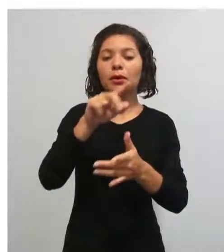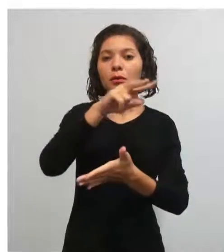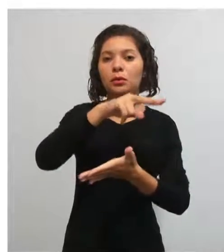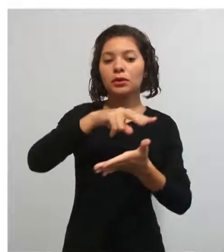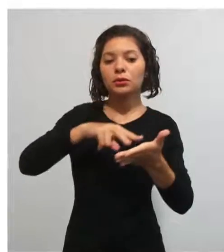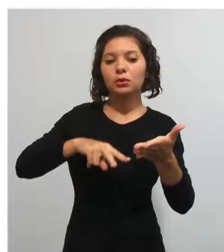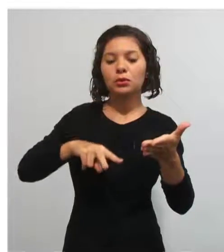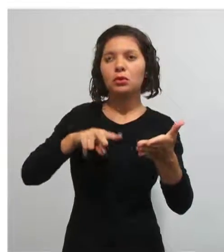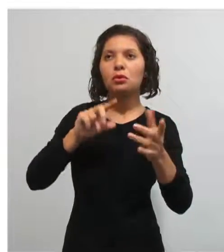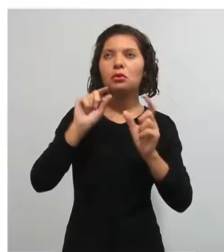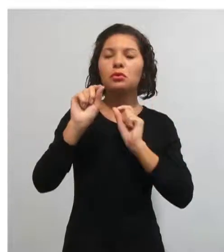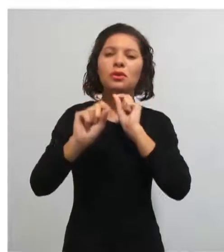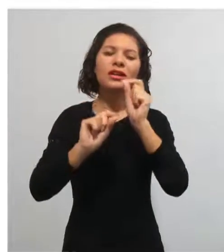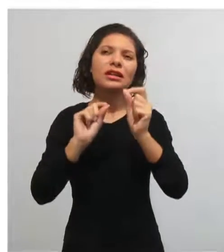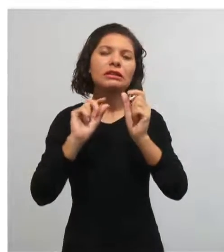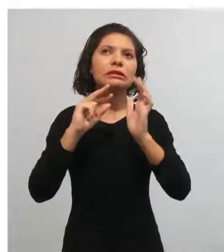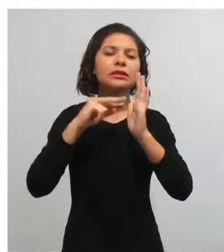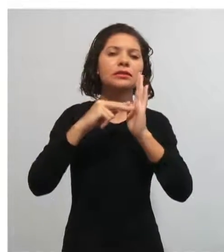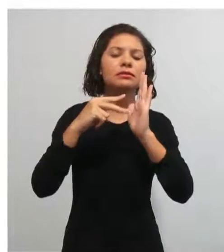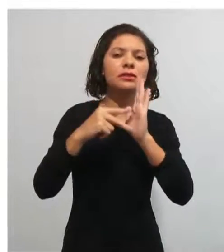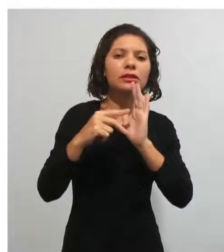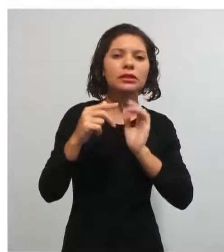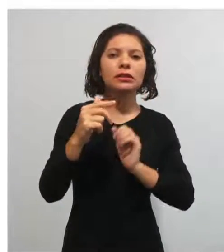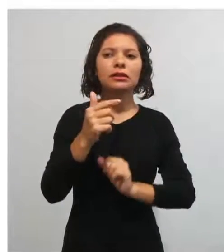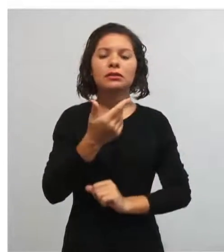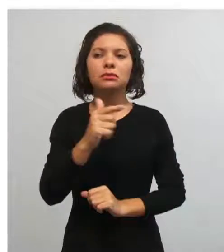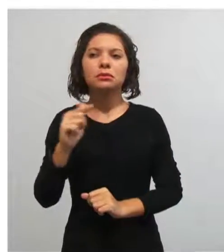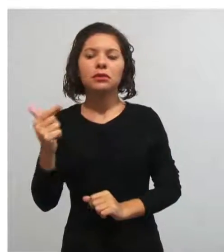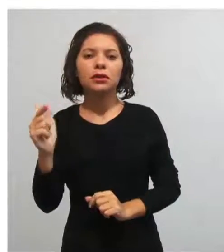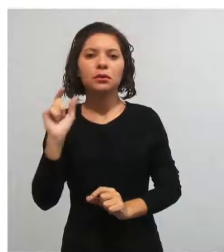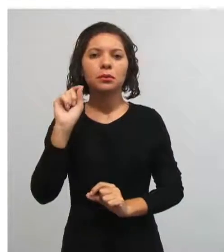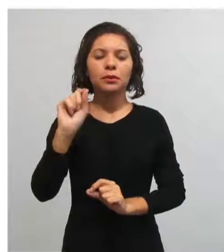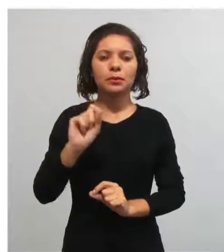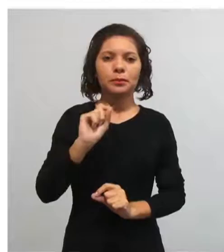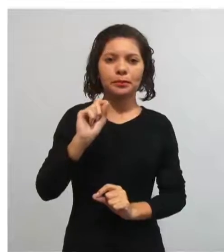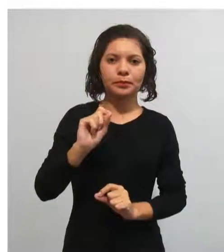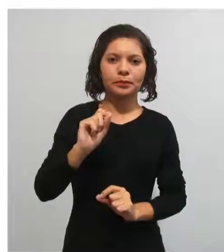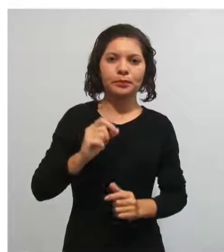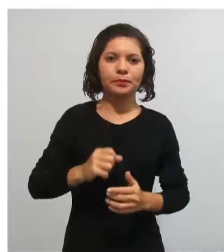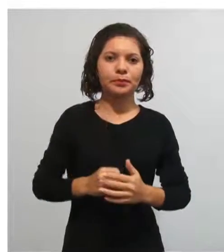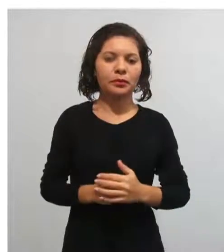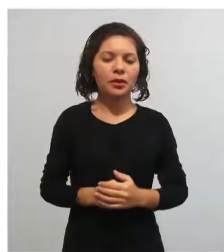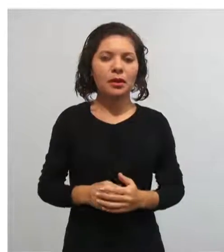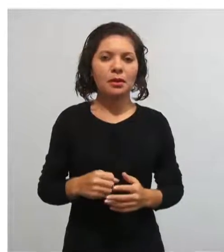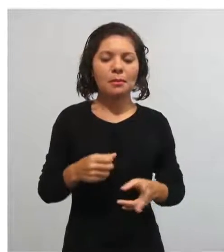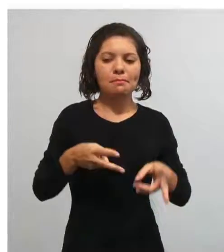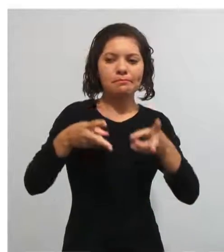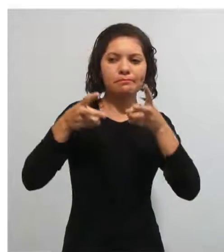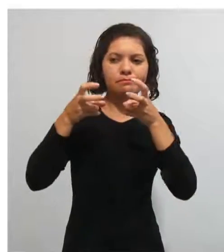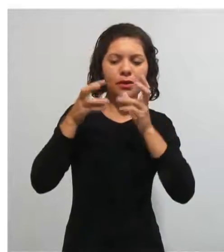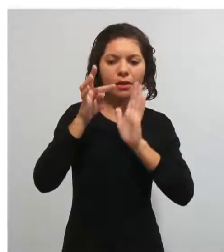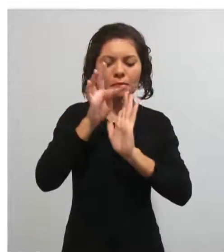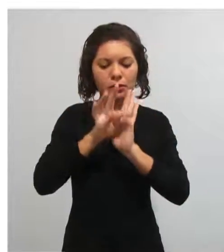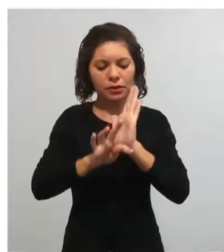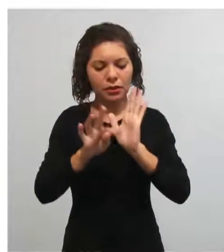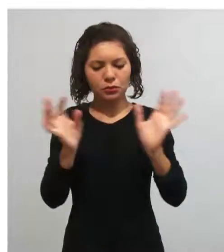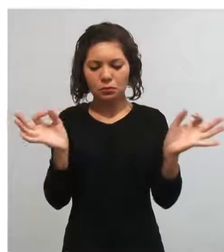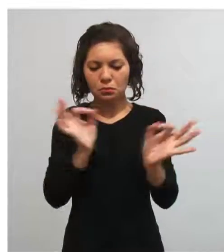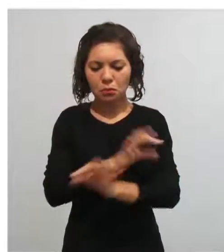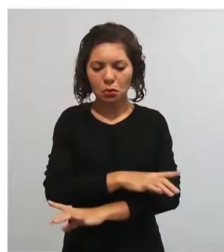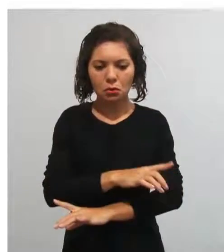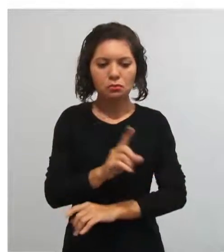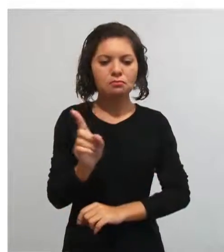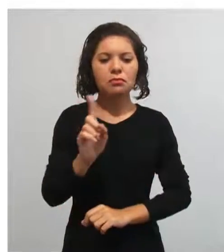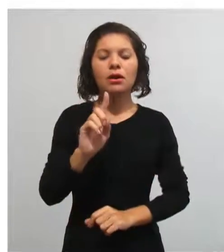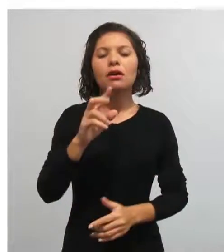não tem que é passivo, né, que só percebe o que já está ali pronto. Não é. O leitor